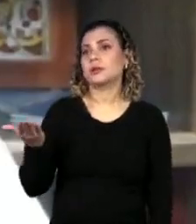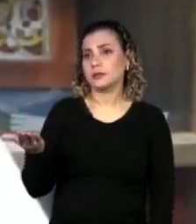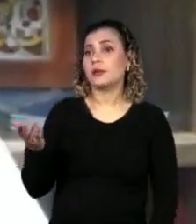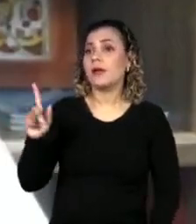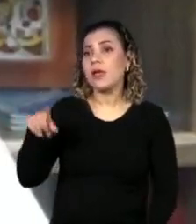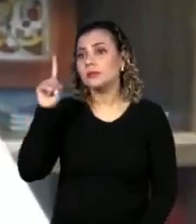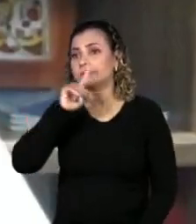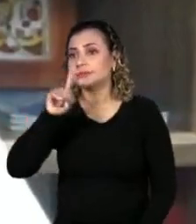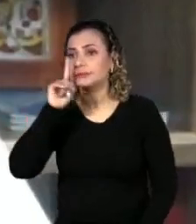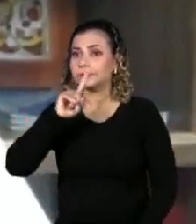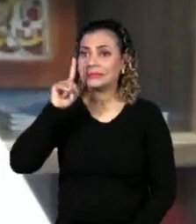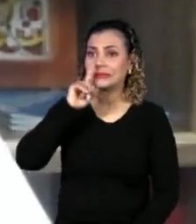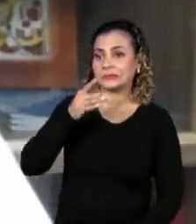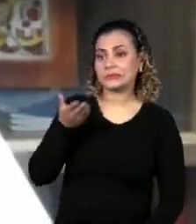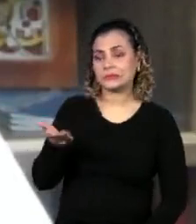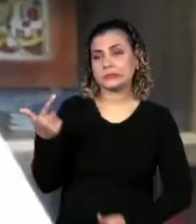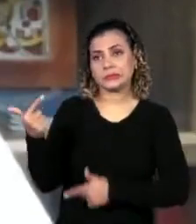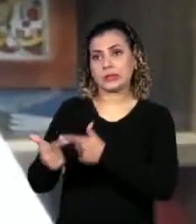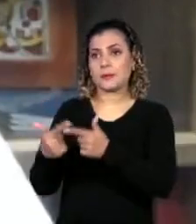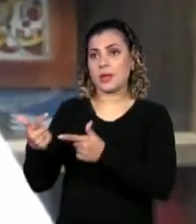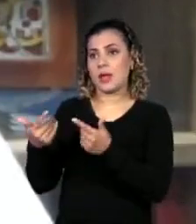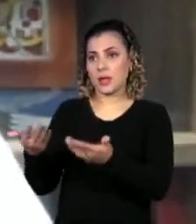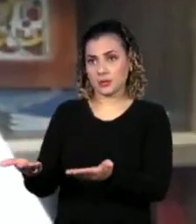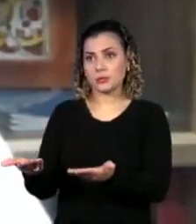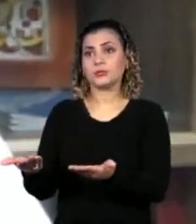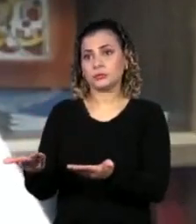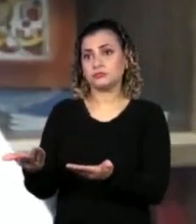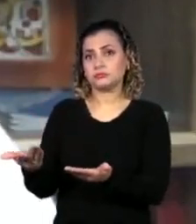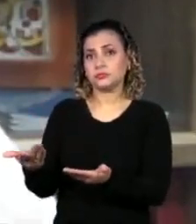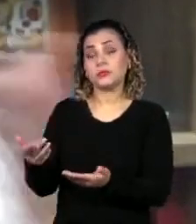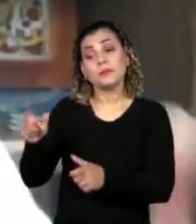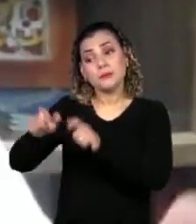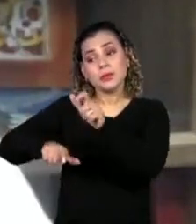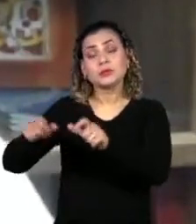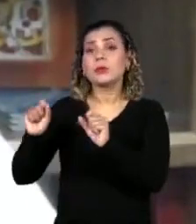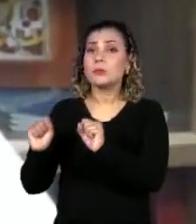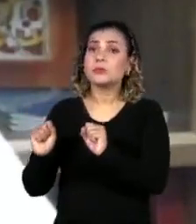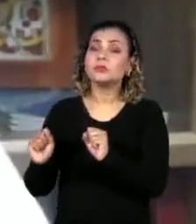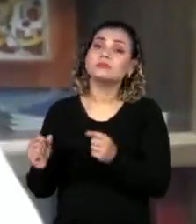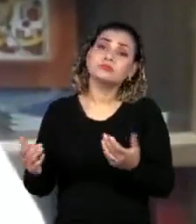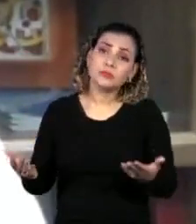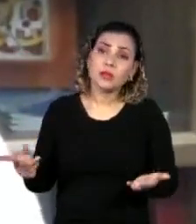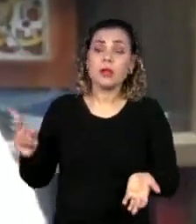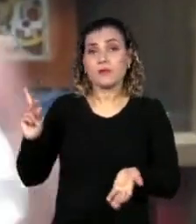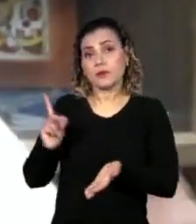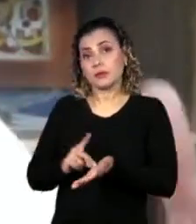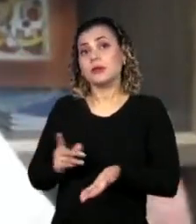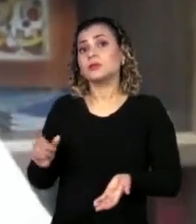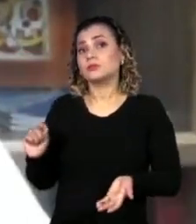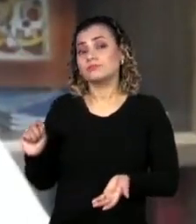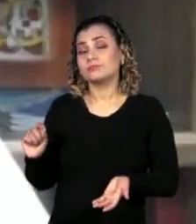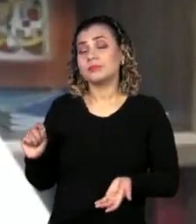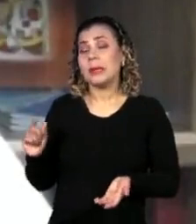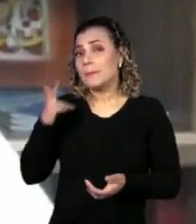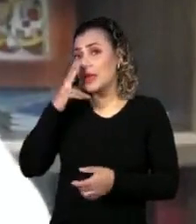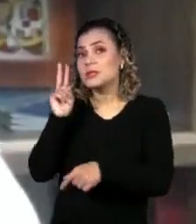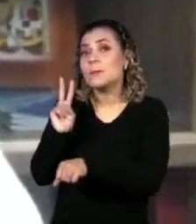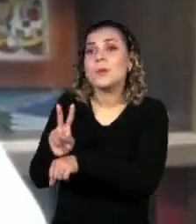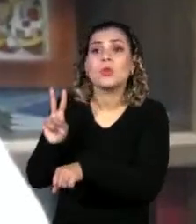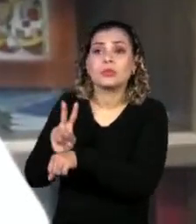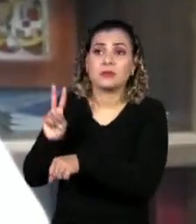uma precarização das condições de trabalho daquela pessoa que estaria, em muitas circunstâncias, diante de uma certa